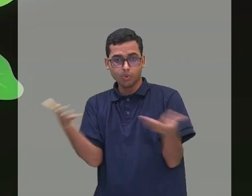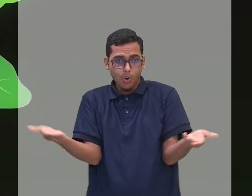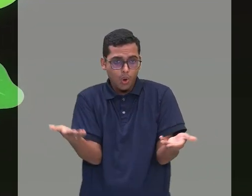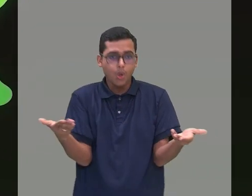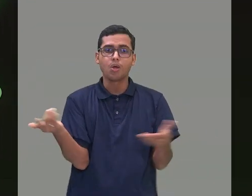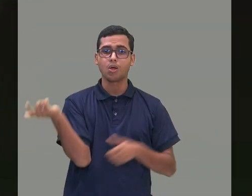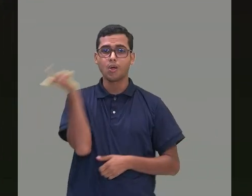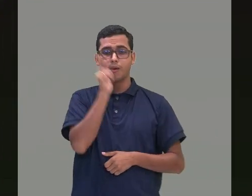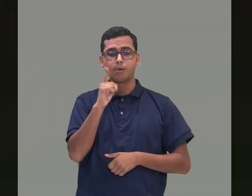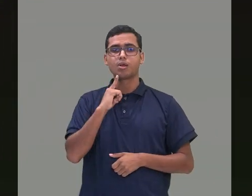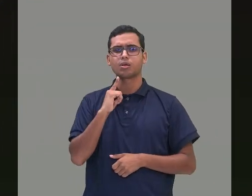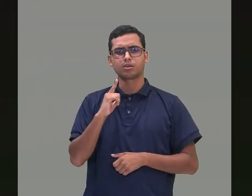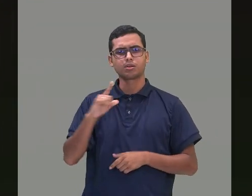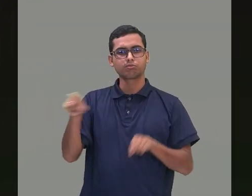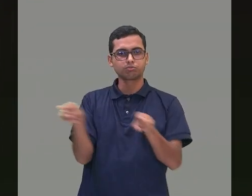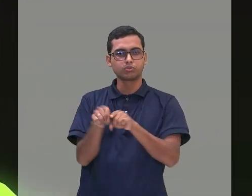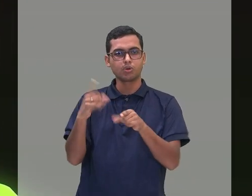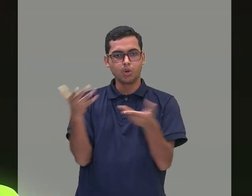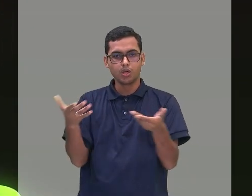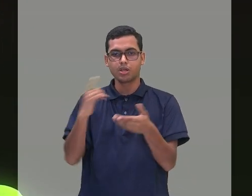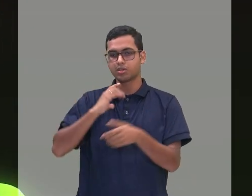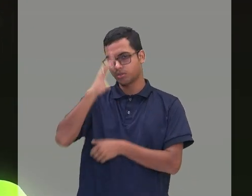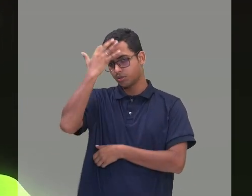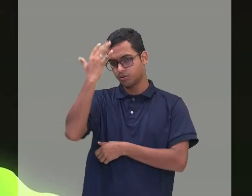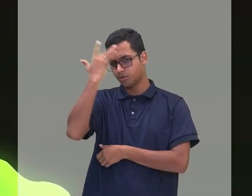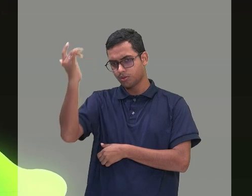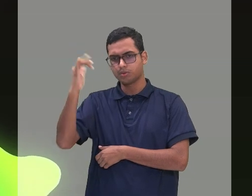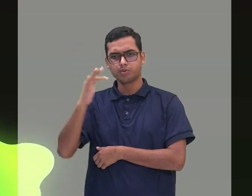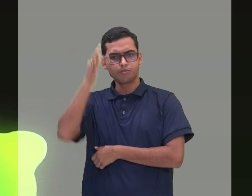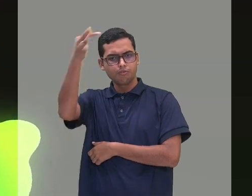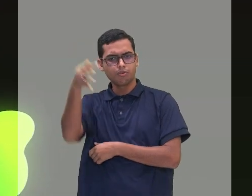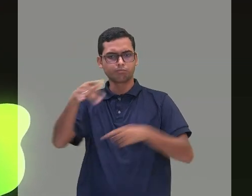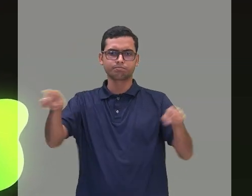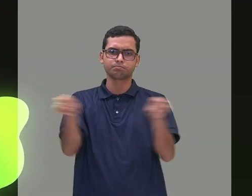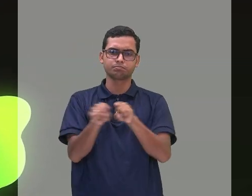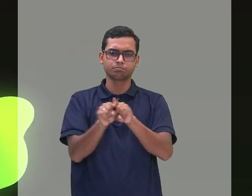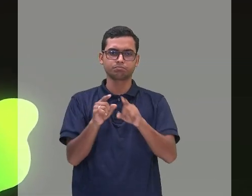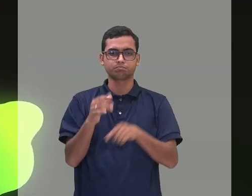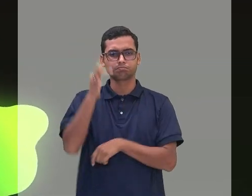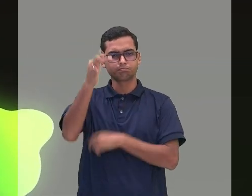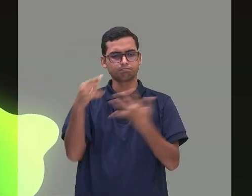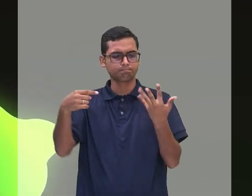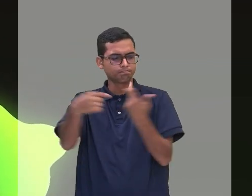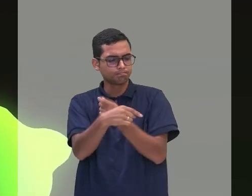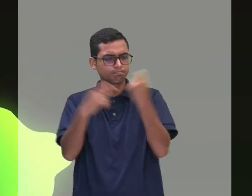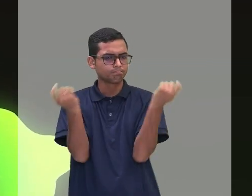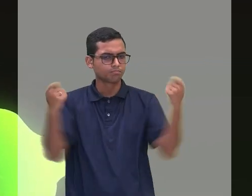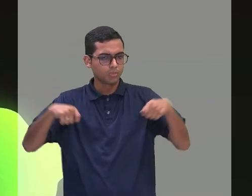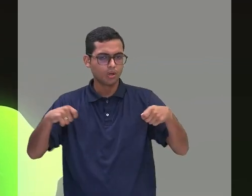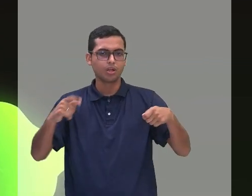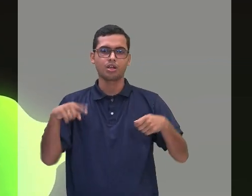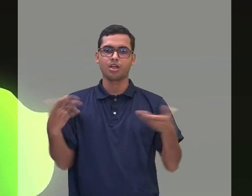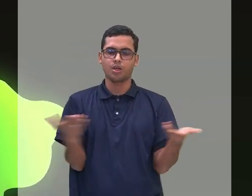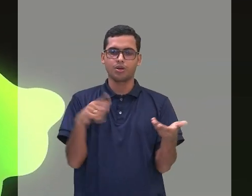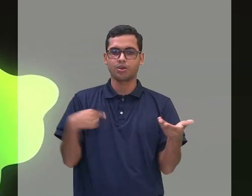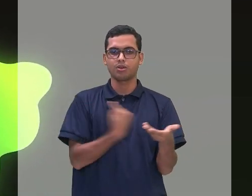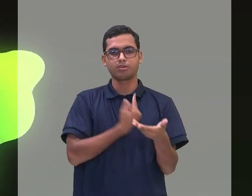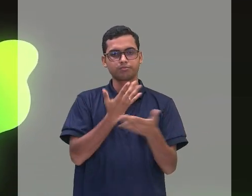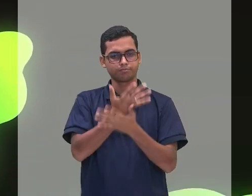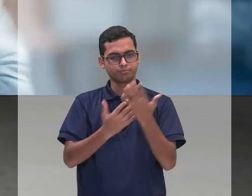podem ser as soluções de amanhã, e o futuro, com suas infinitas possibilidades, está em nossas mãos.